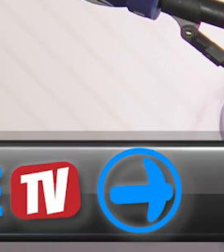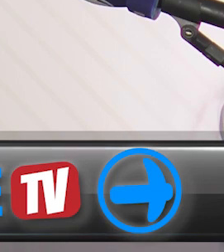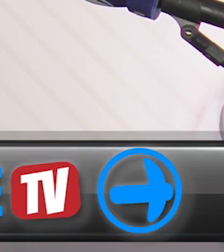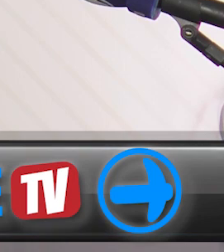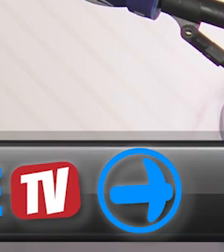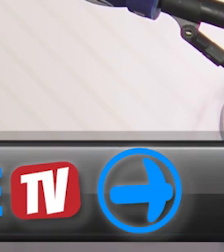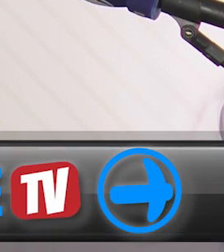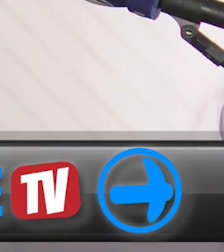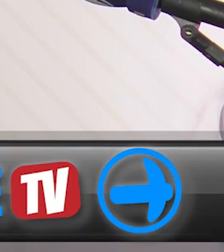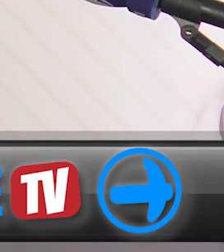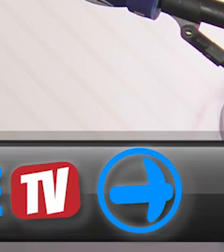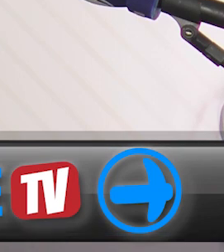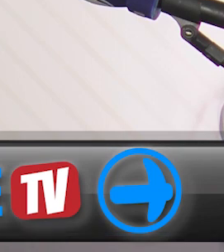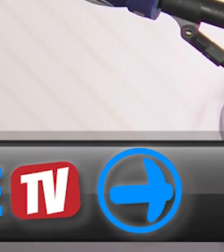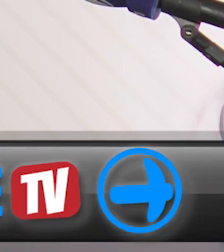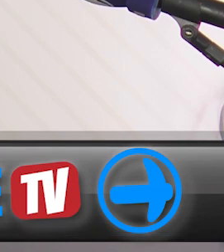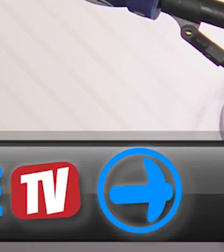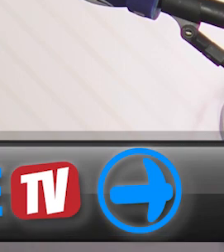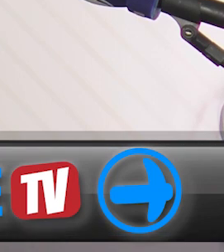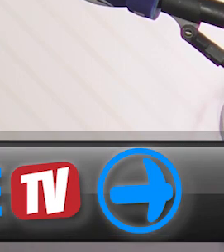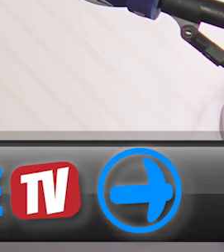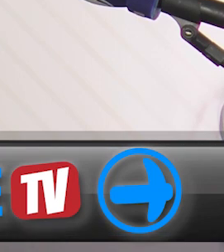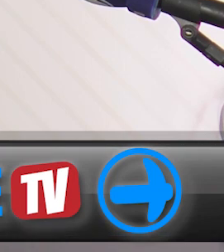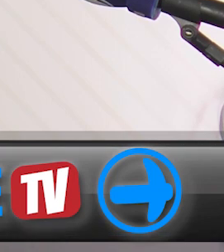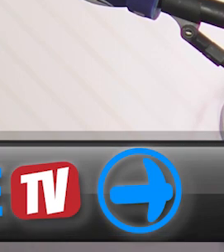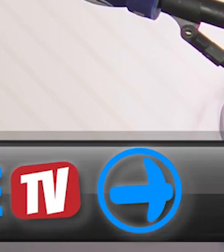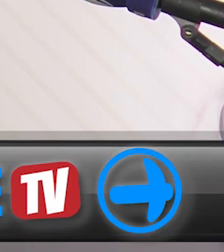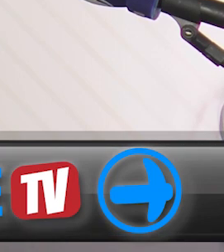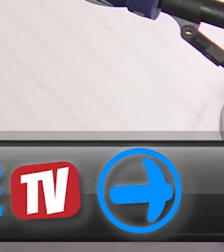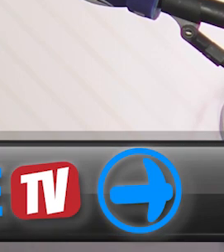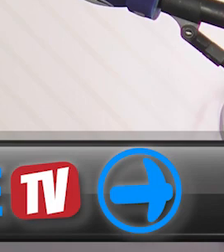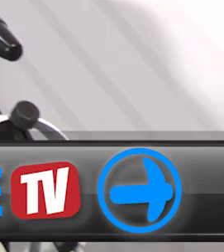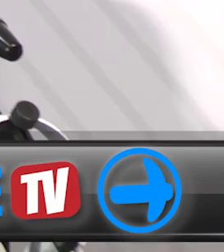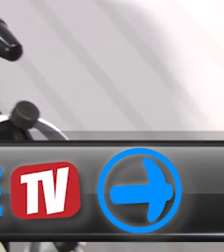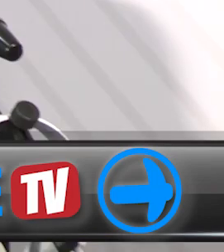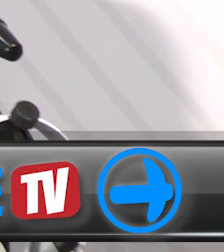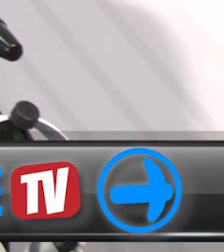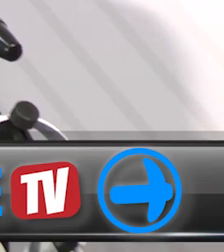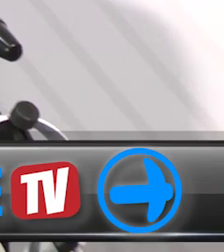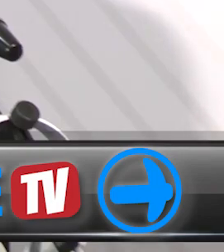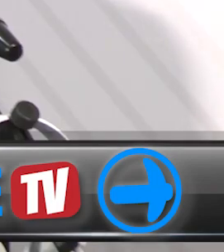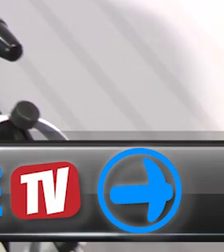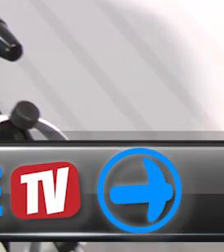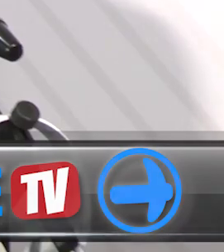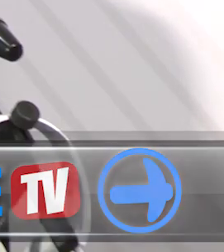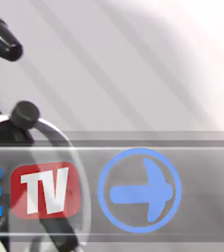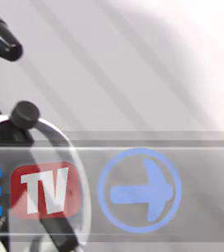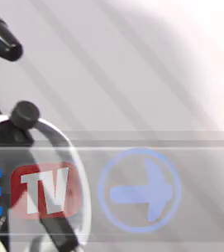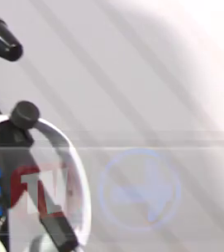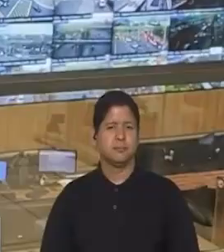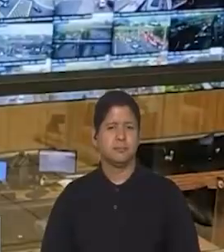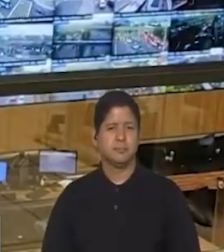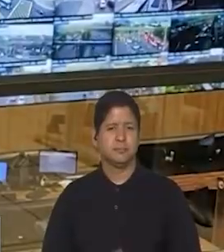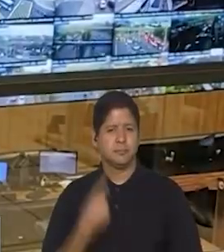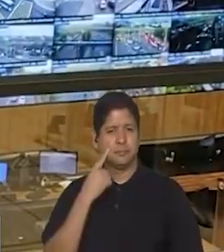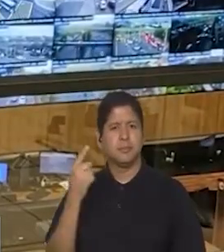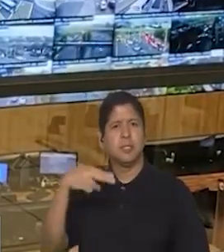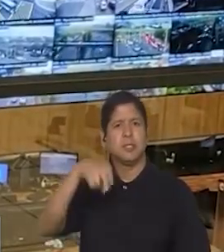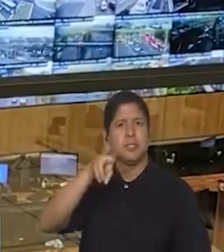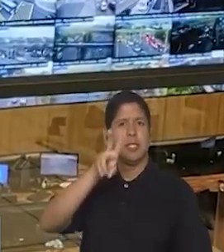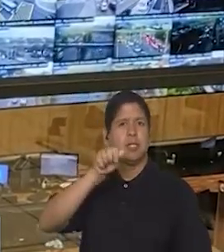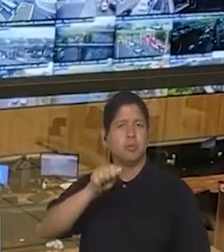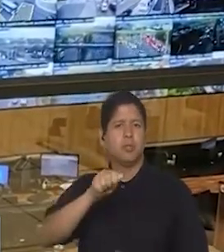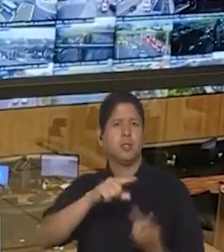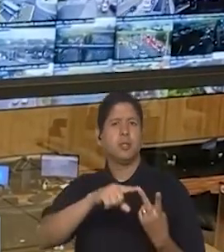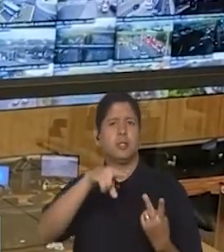névoa, nevoeiro e neblina. Vamos tirar essas dúvidas? Acompanhe essa matéria conosco. Névoa e